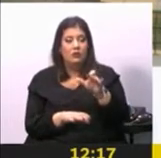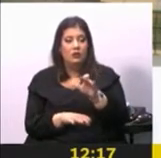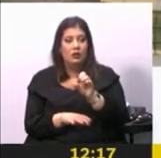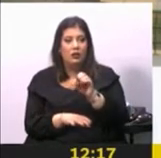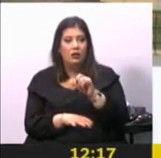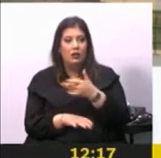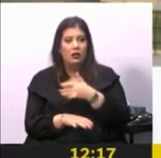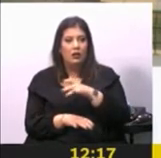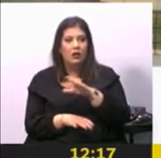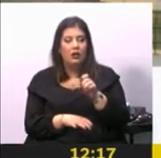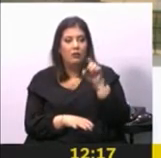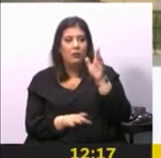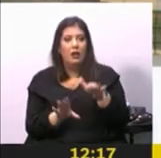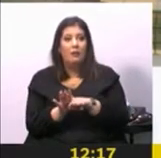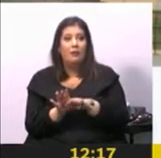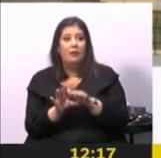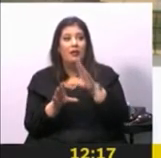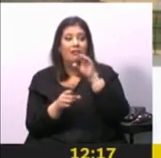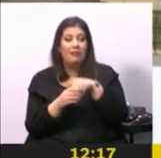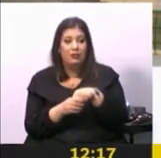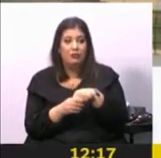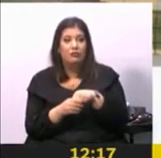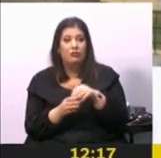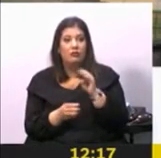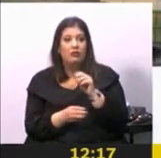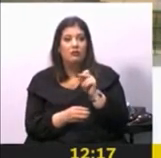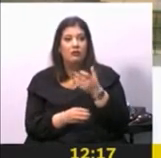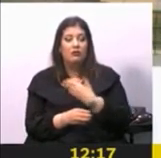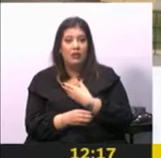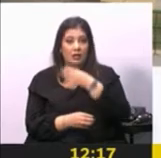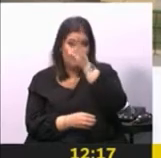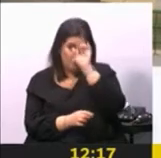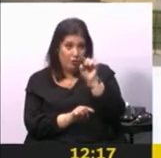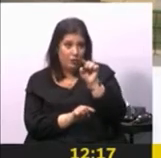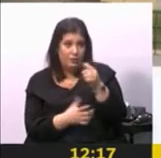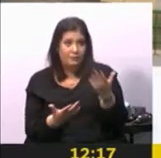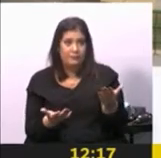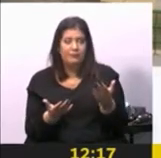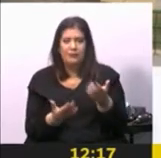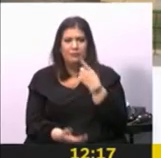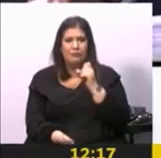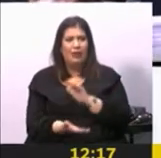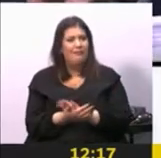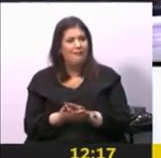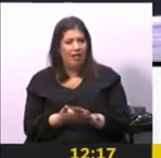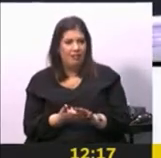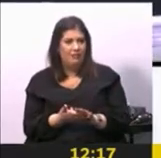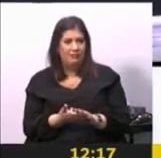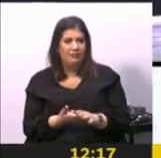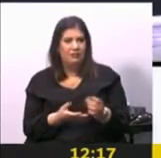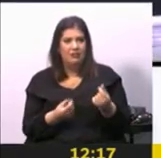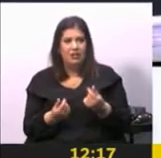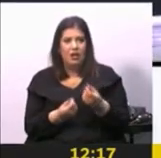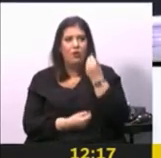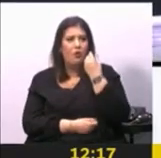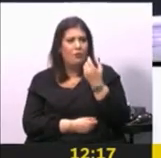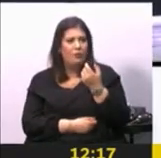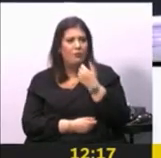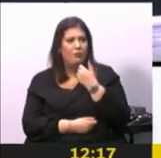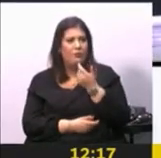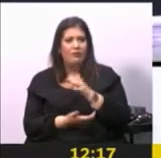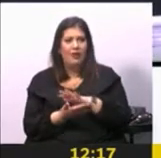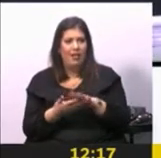participação de cerca de 30% da SAD Sportinguista, e ninguém se questiona sobre a proveniência desses fundos.